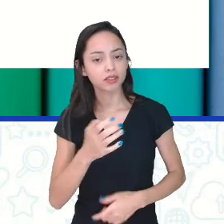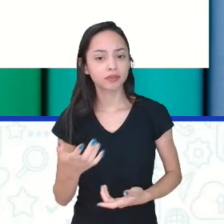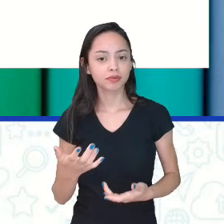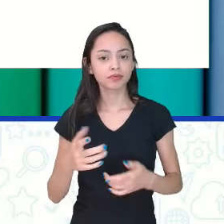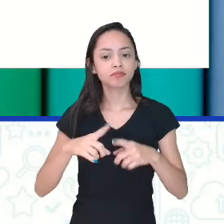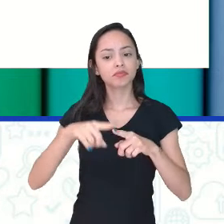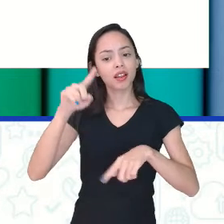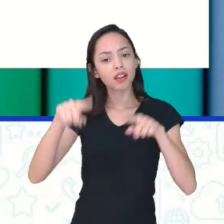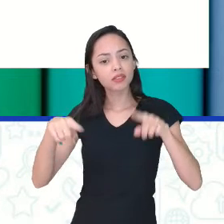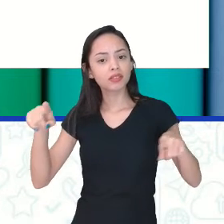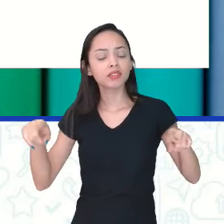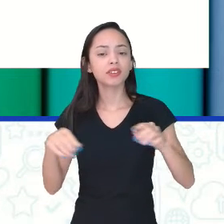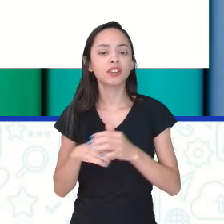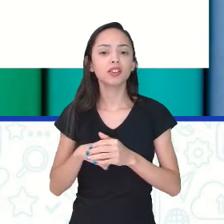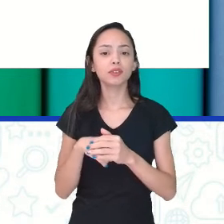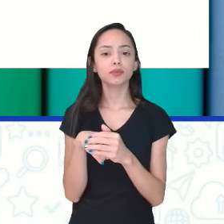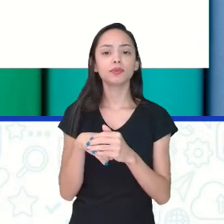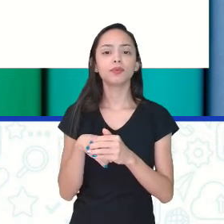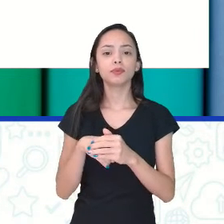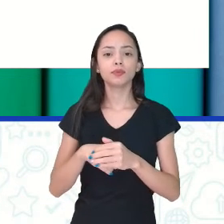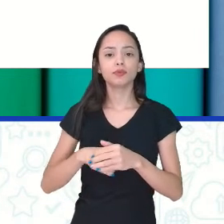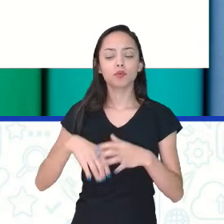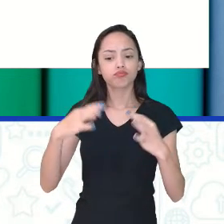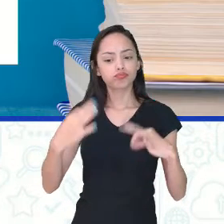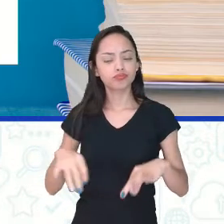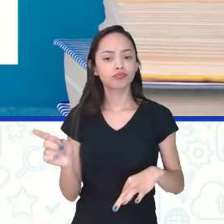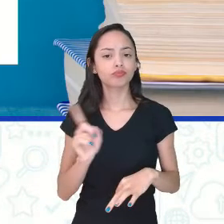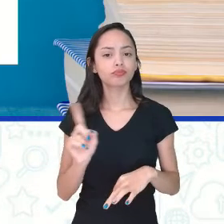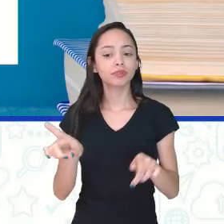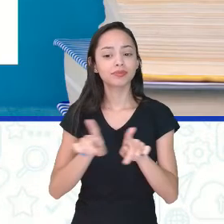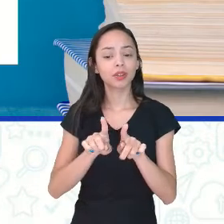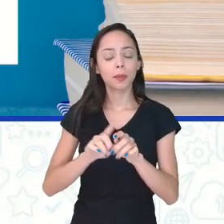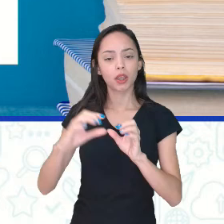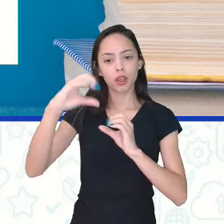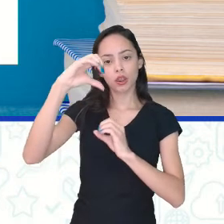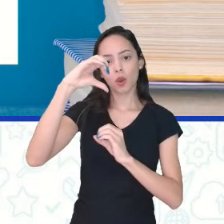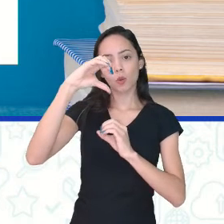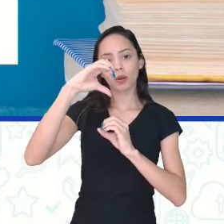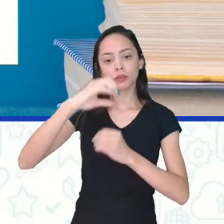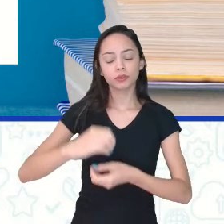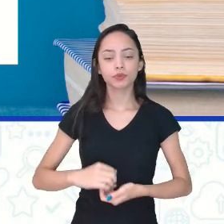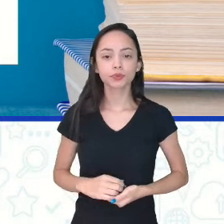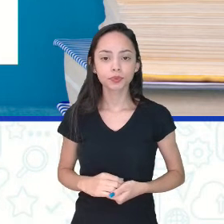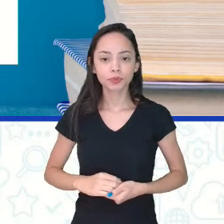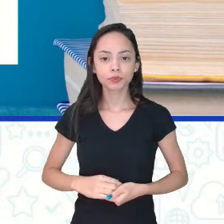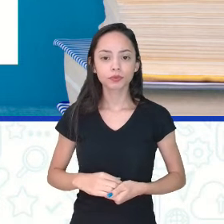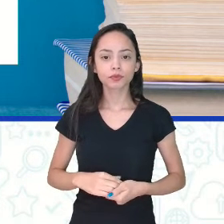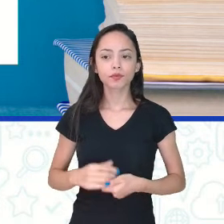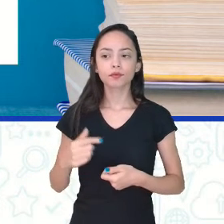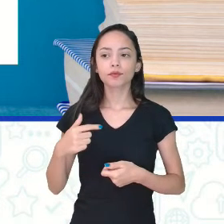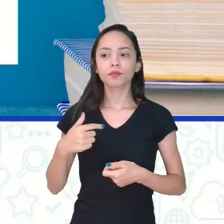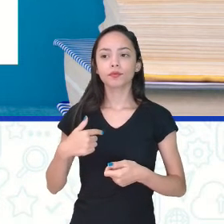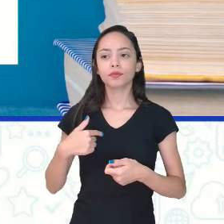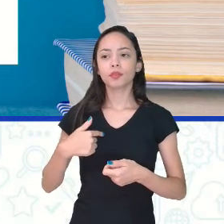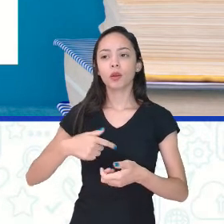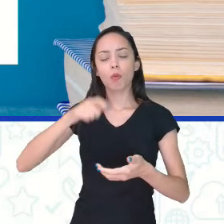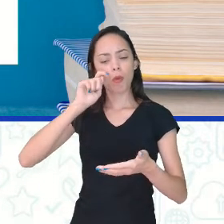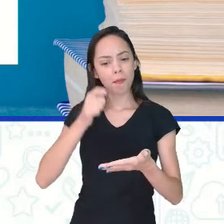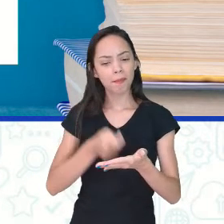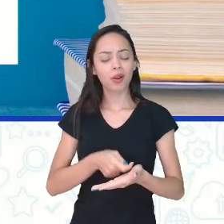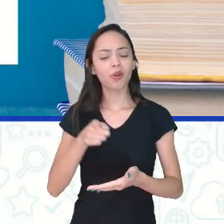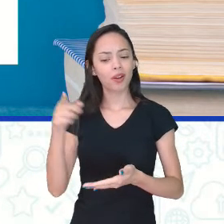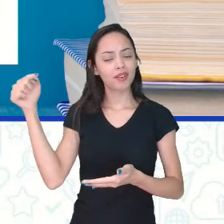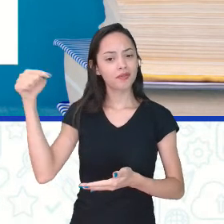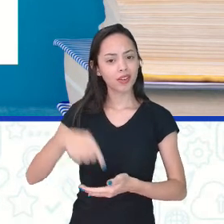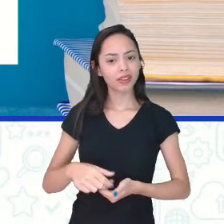os indefinidos, uns e uns. E os interrogativos, tá? Eu aposto como ele vem. Contigo vou até